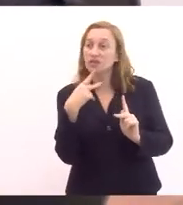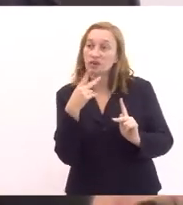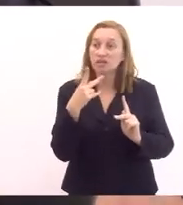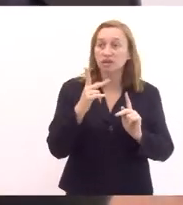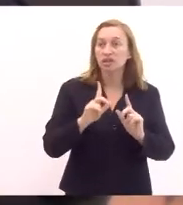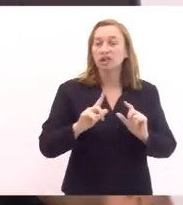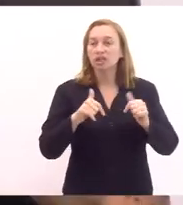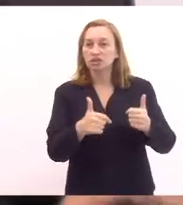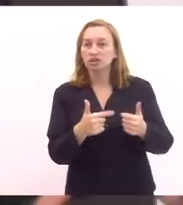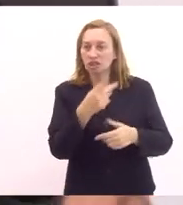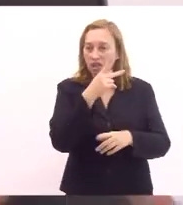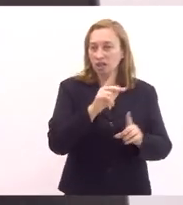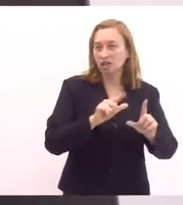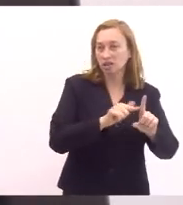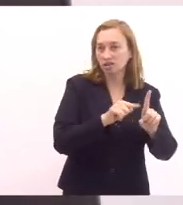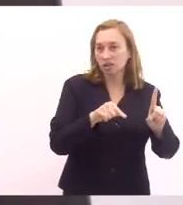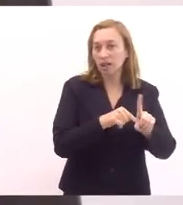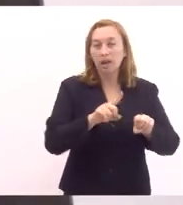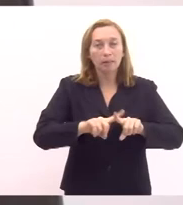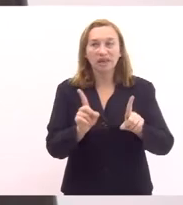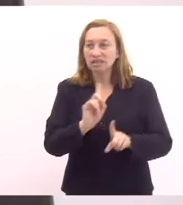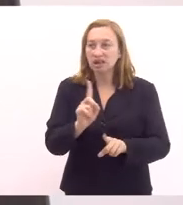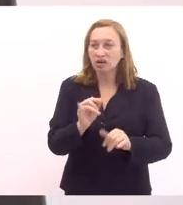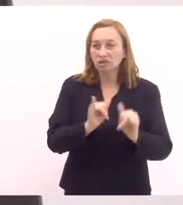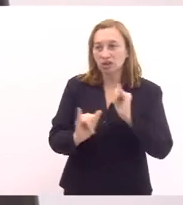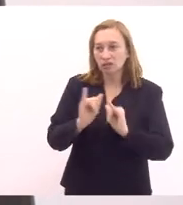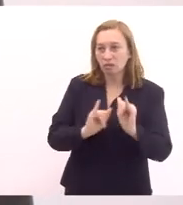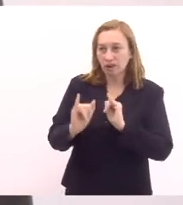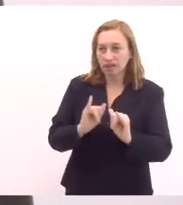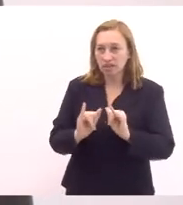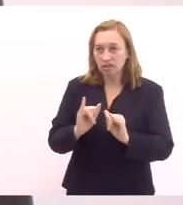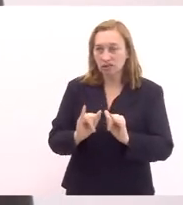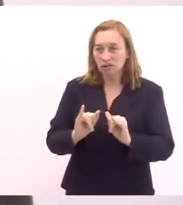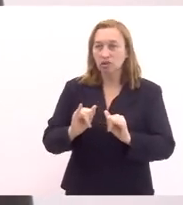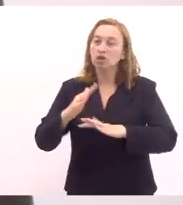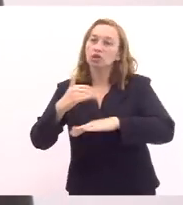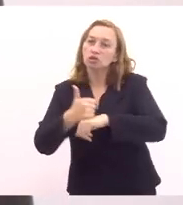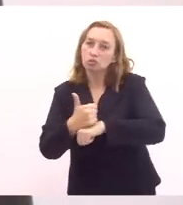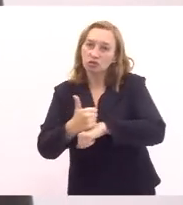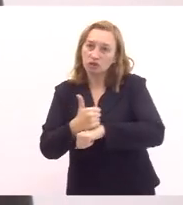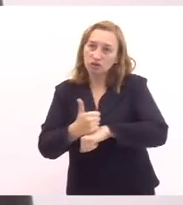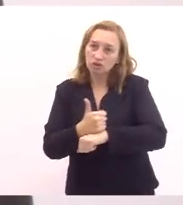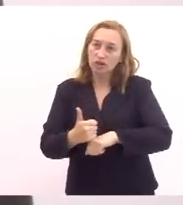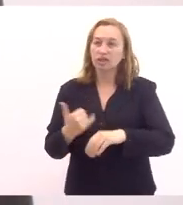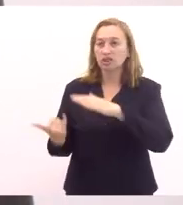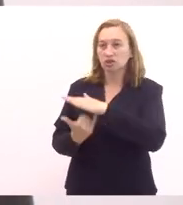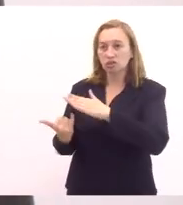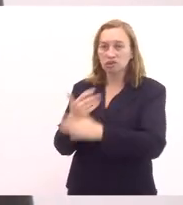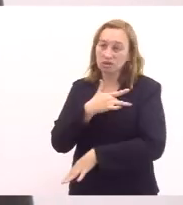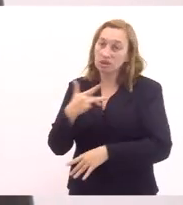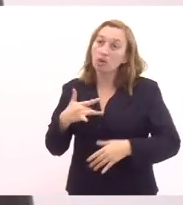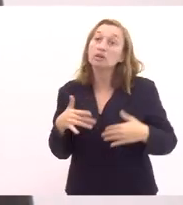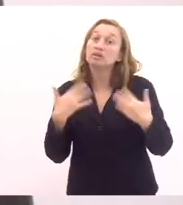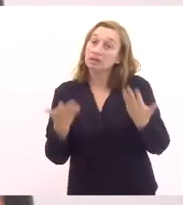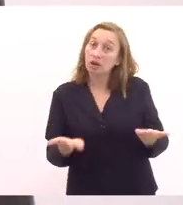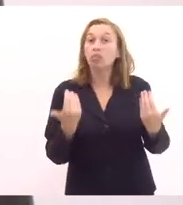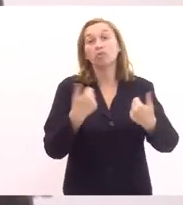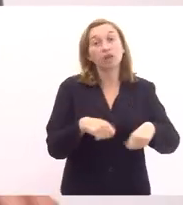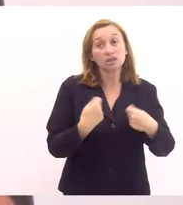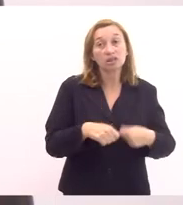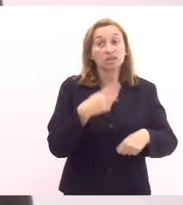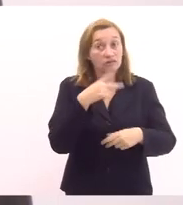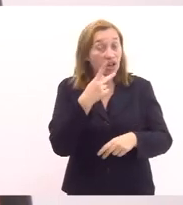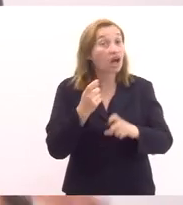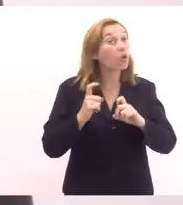nas pessoas gestantes e não atuar na informação e na atualização dos profissionais e das instituições de saúde então a gente precisa